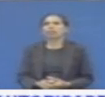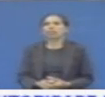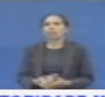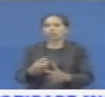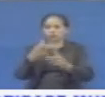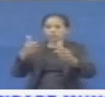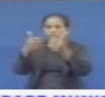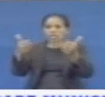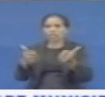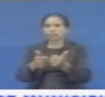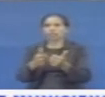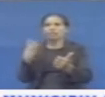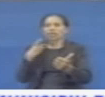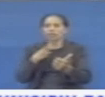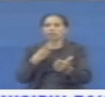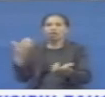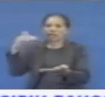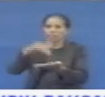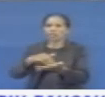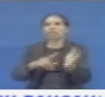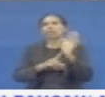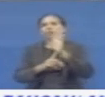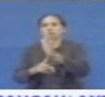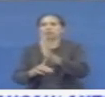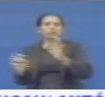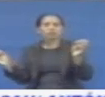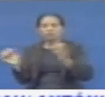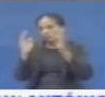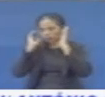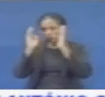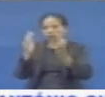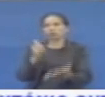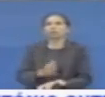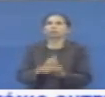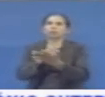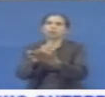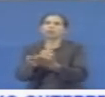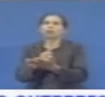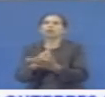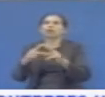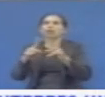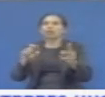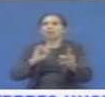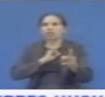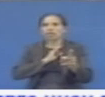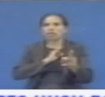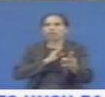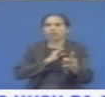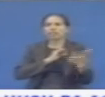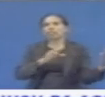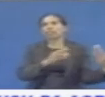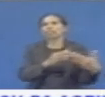watuan ne ami fila fila halte banba mai be lata consideração. Tamba ne representa sira e hawate te ba unum bo